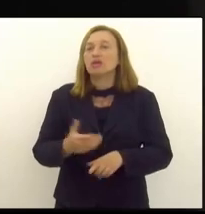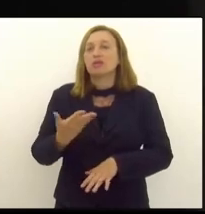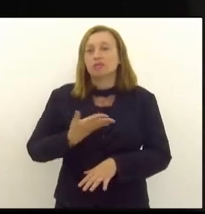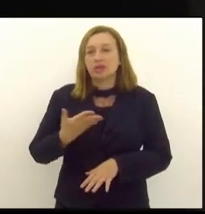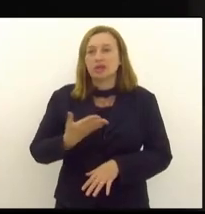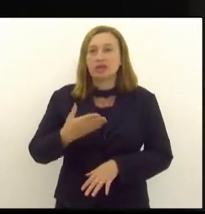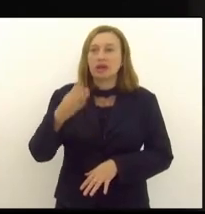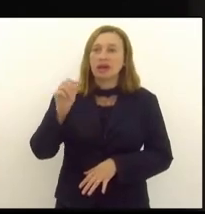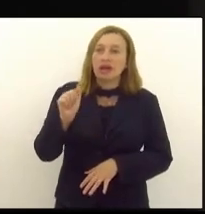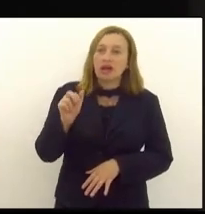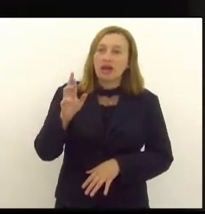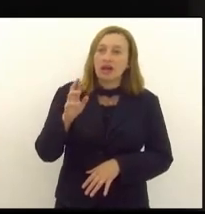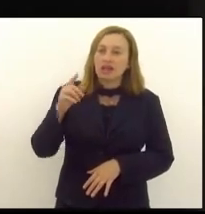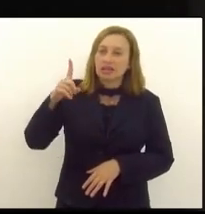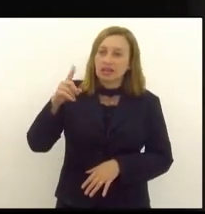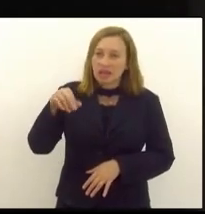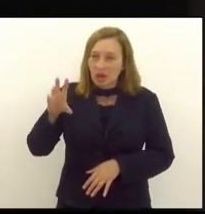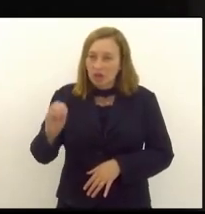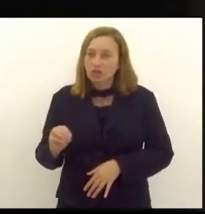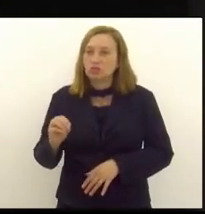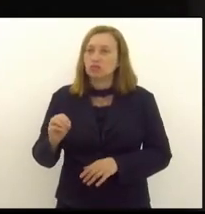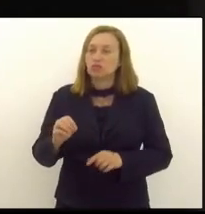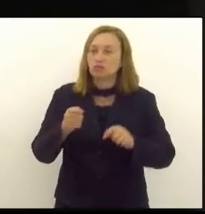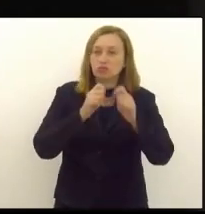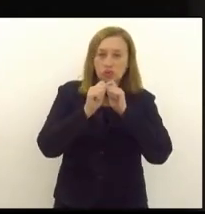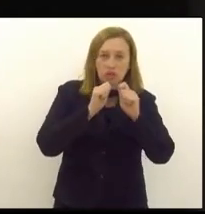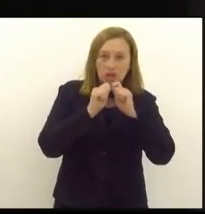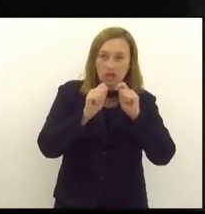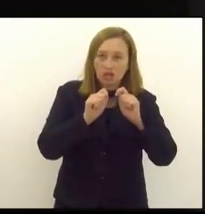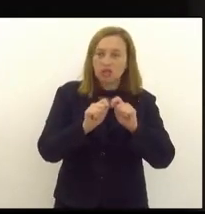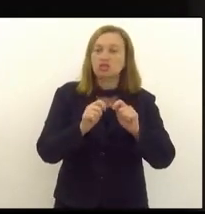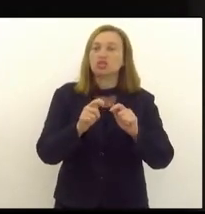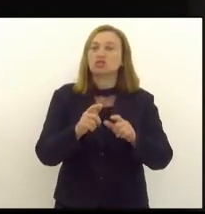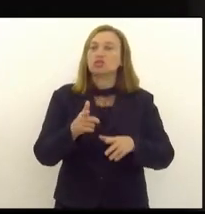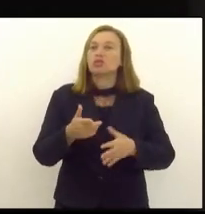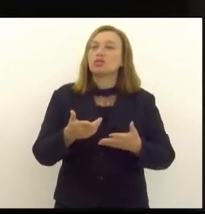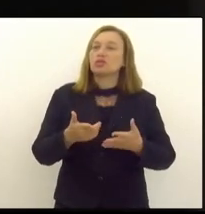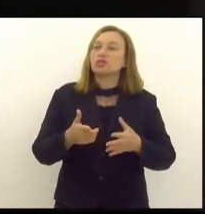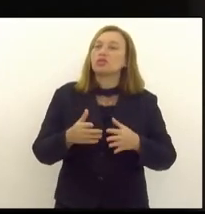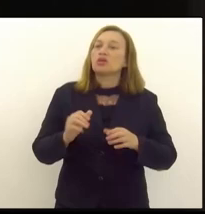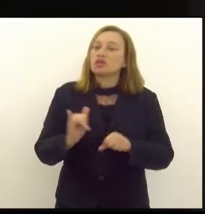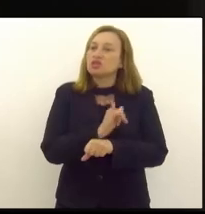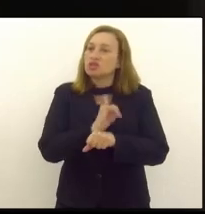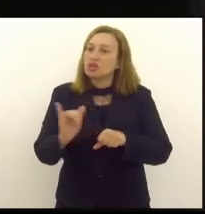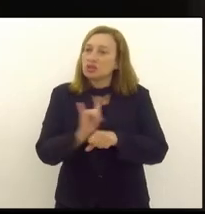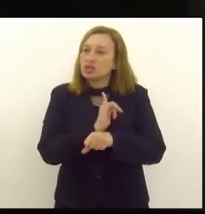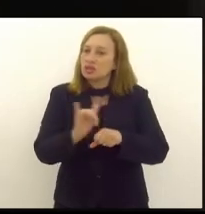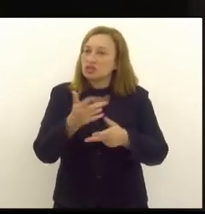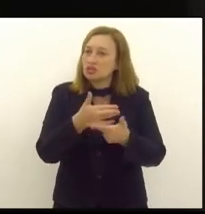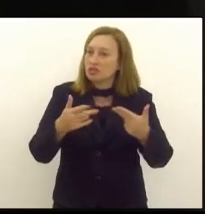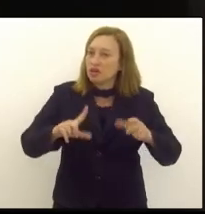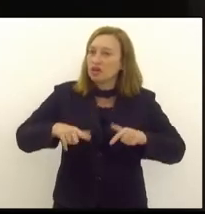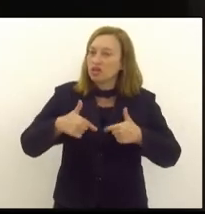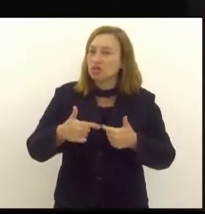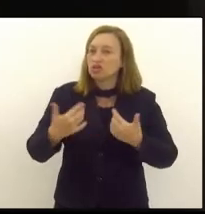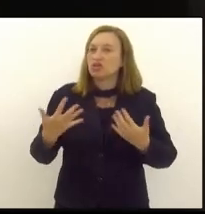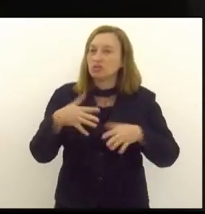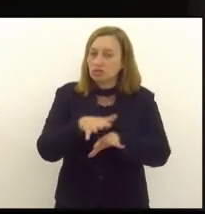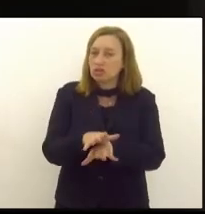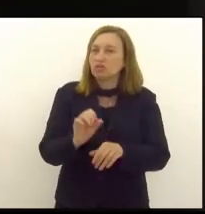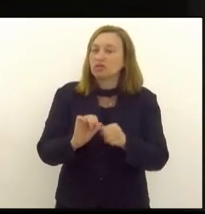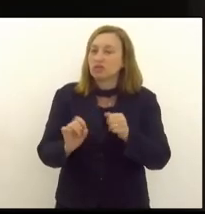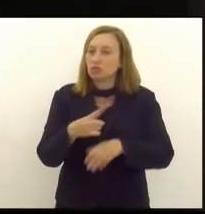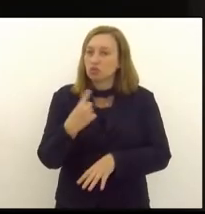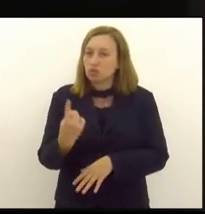companheiro Arnaldo César, um jornalista que foi o grande intermediador, o grande articulador de muitas ações de inclusão que nós